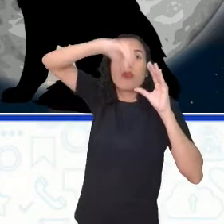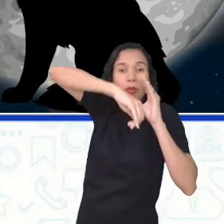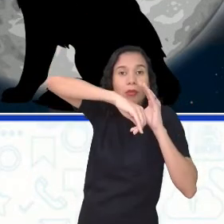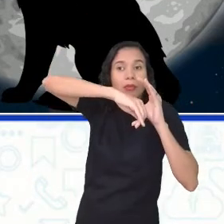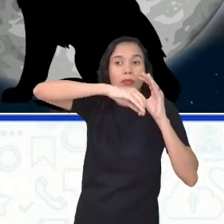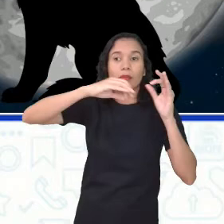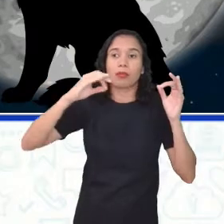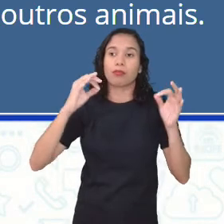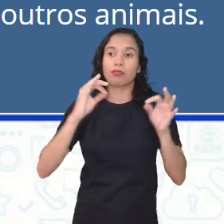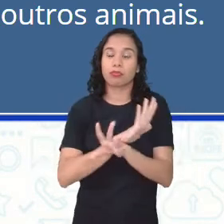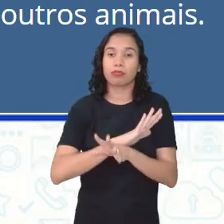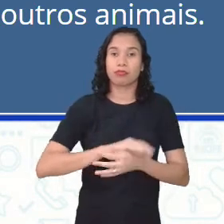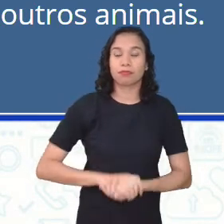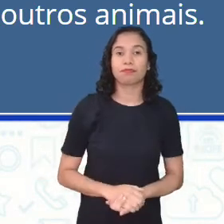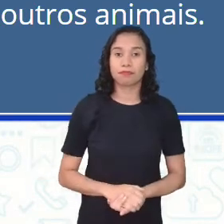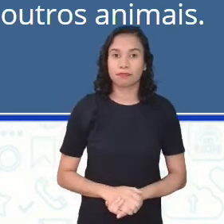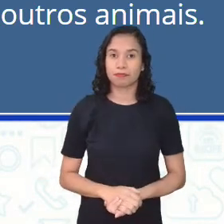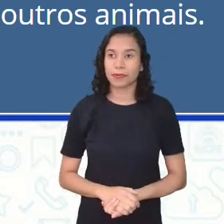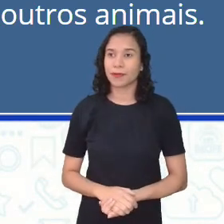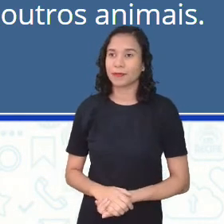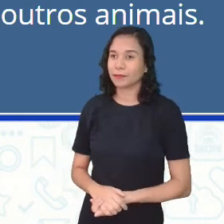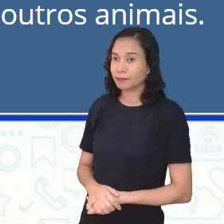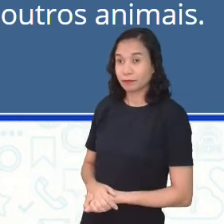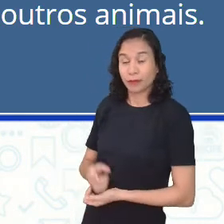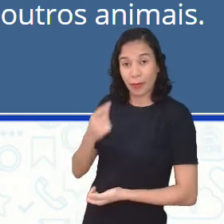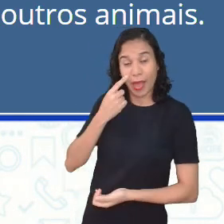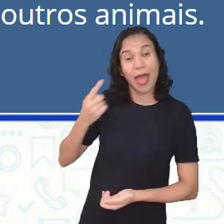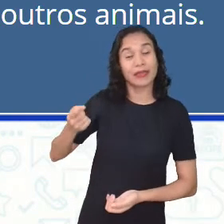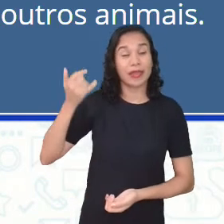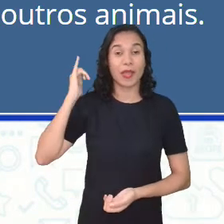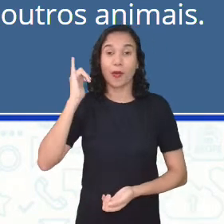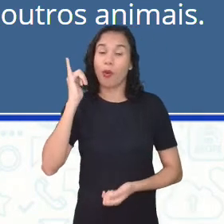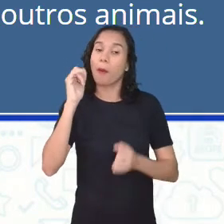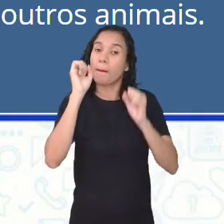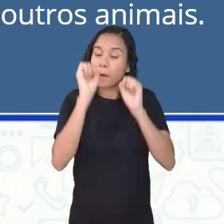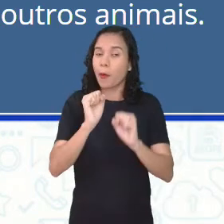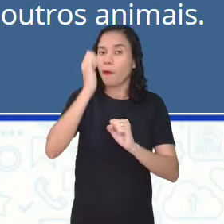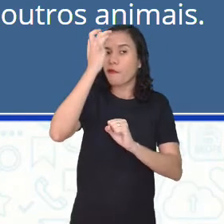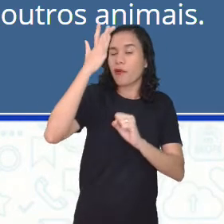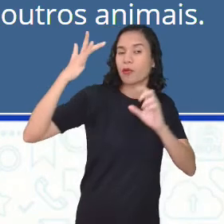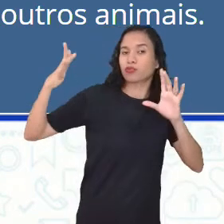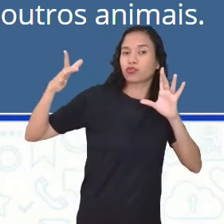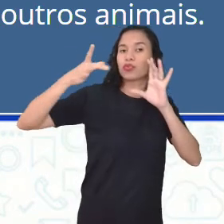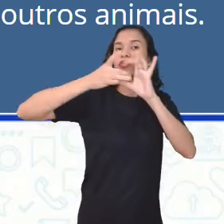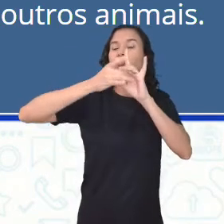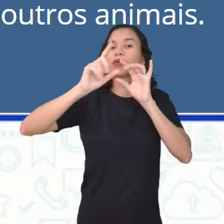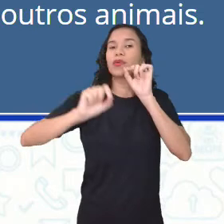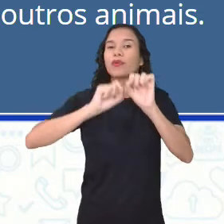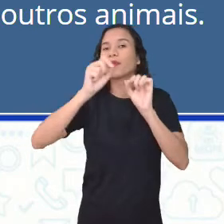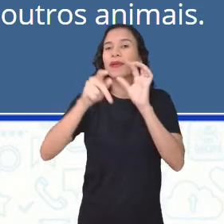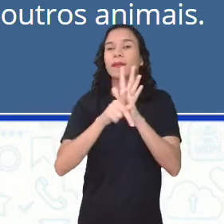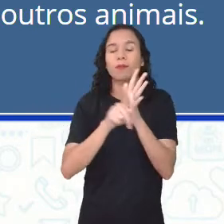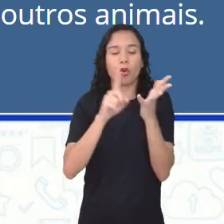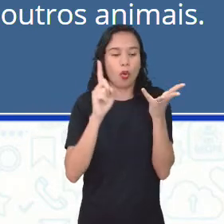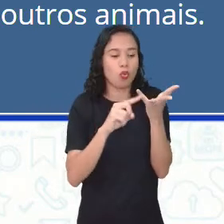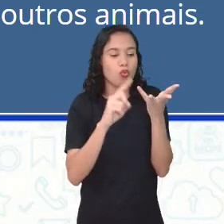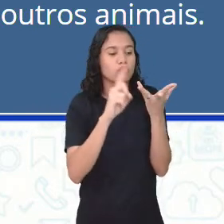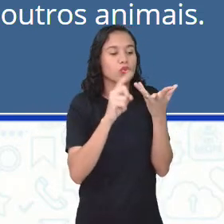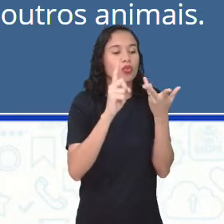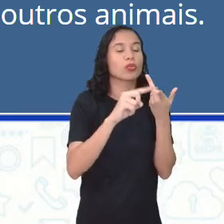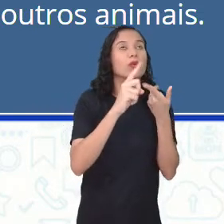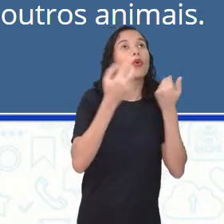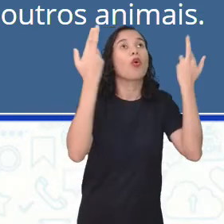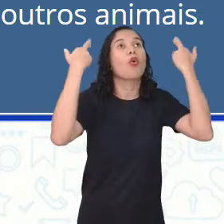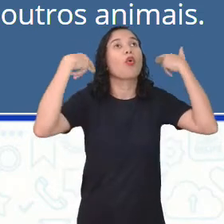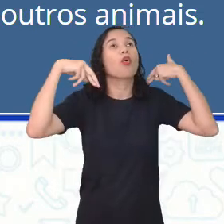Acabou-se a história. Tá vendo tu? Esse conto pode facilmente ser associado com o ditado popular de contar carneiros para